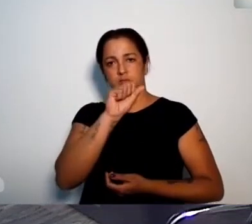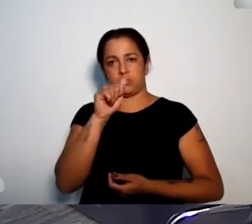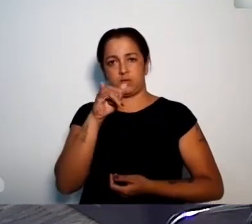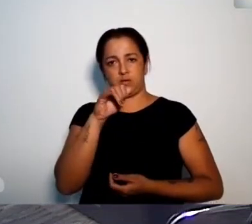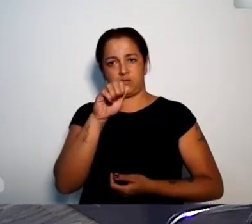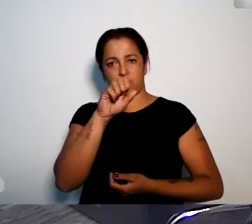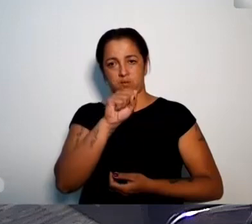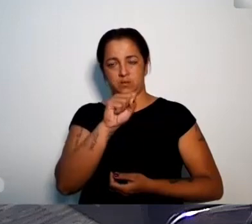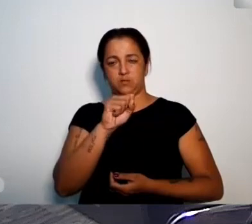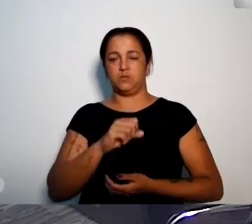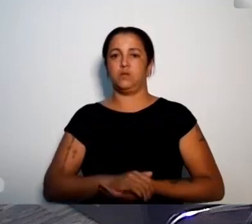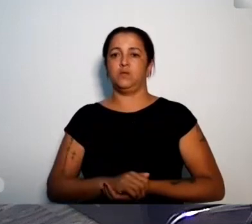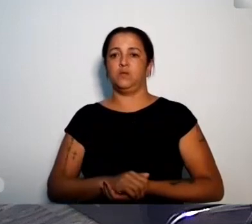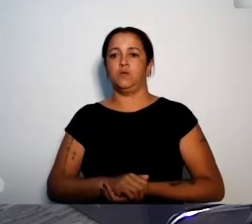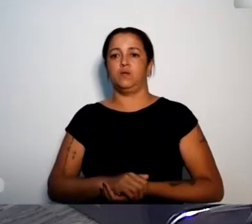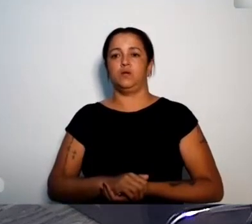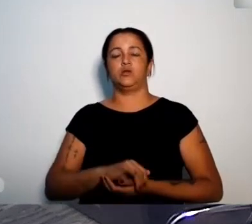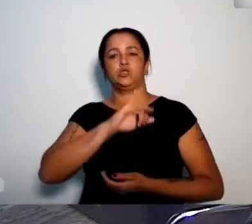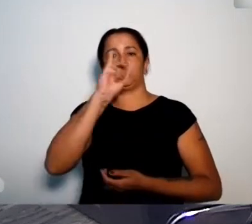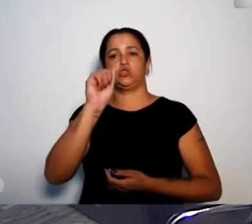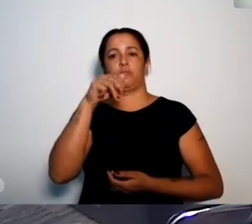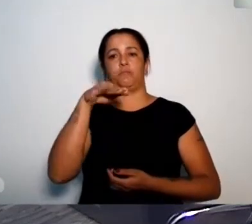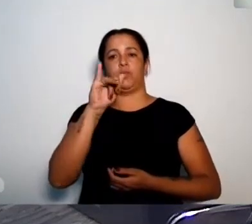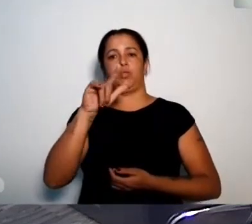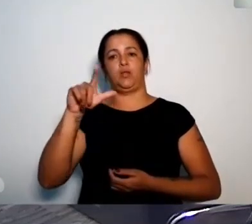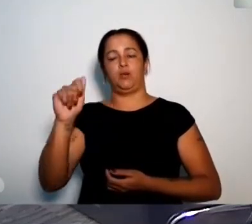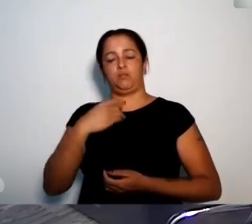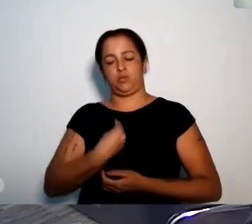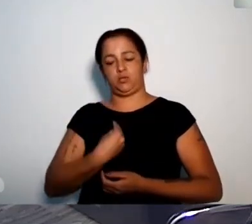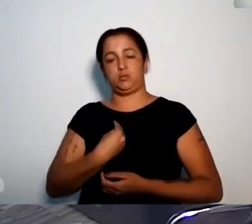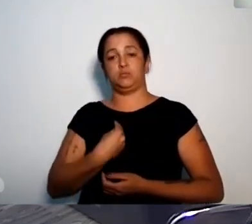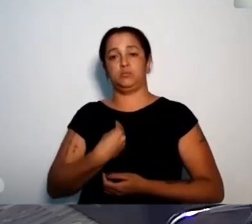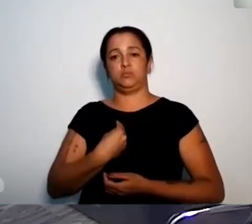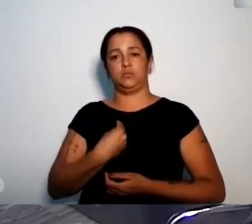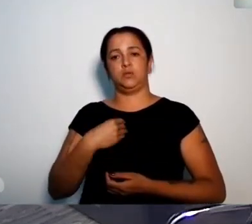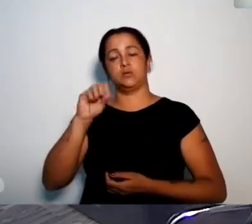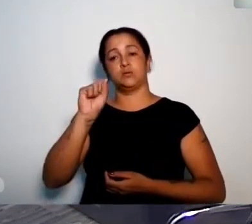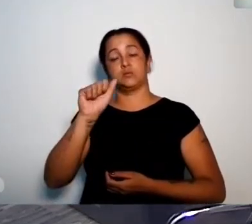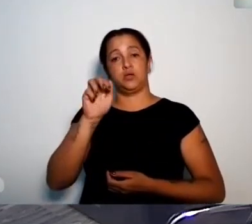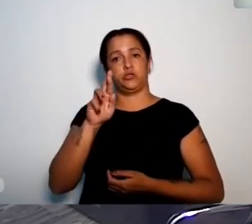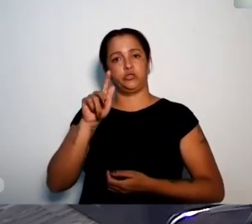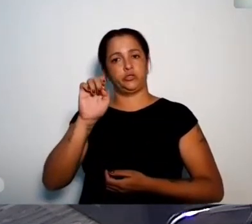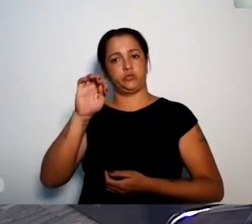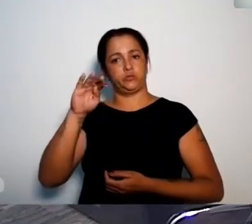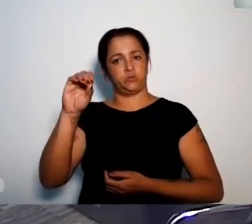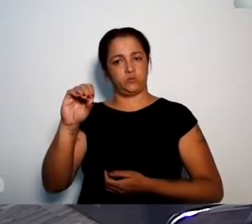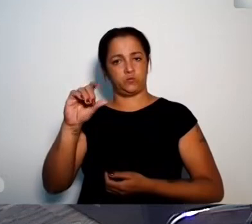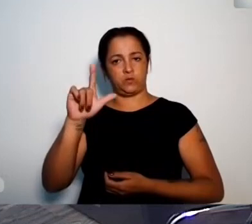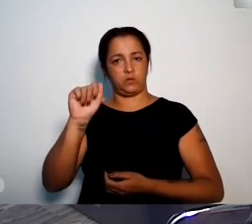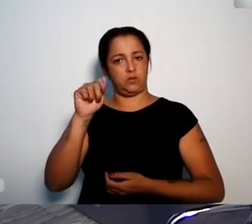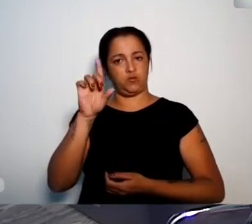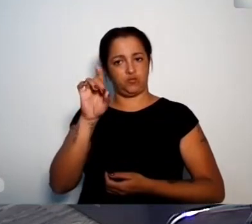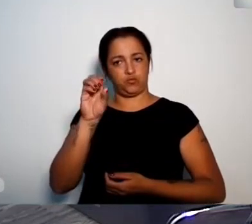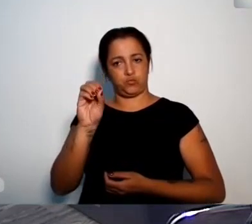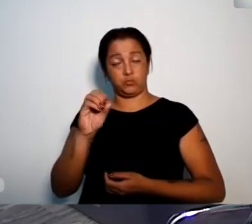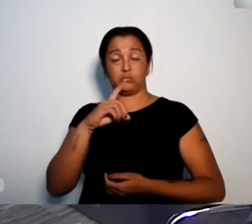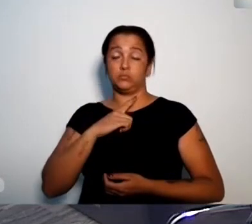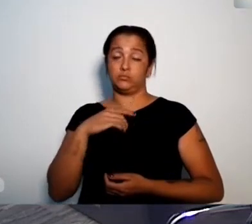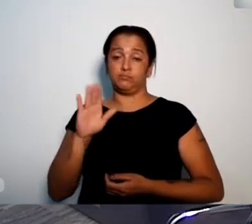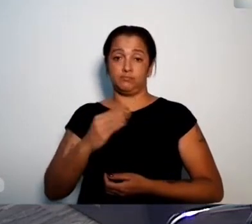Presente. Vereadora Jamila. Presente. Vereador Sargento Laudo. Presente. Vereador Paulo Renato.